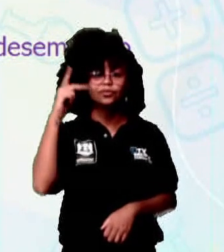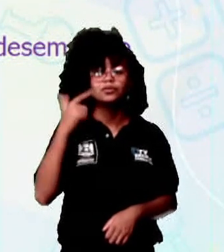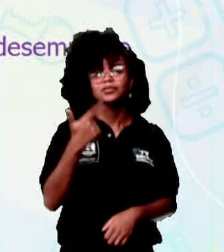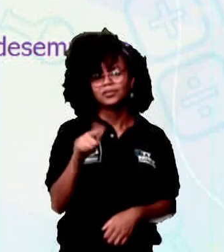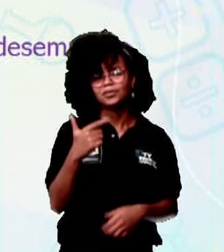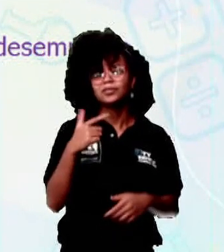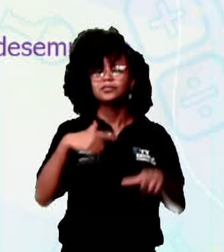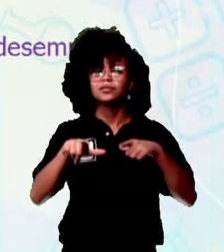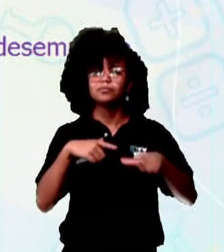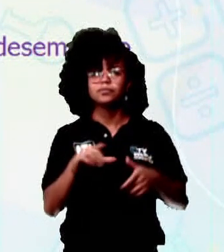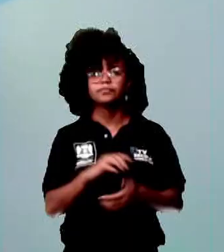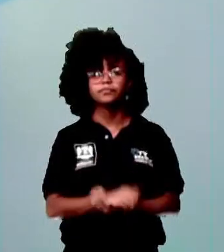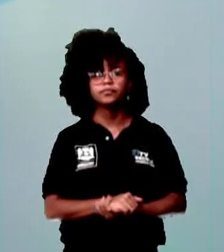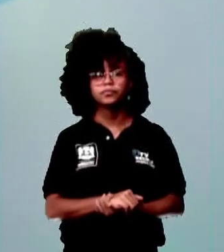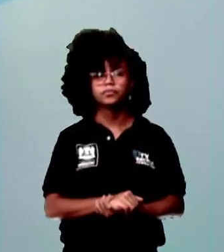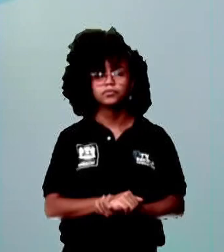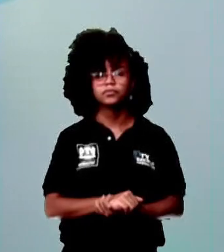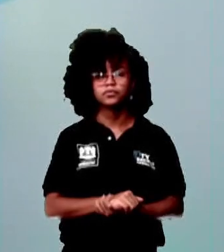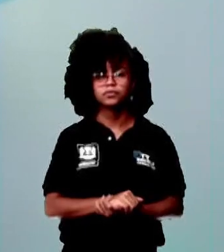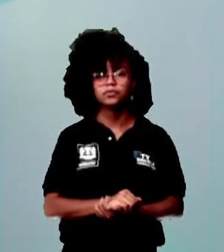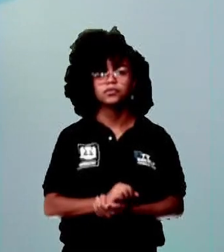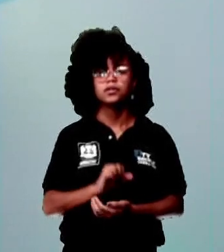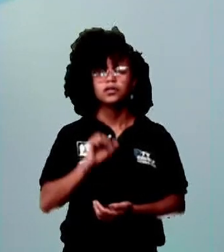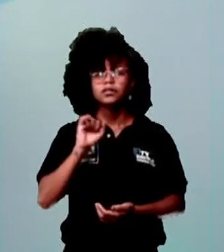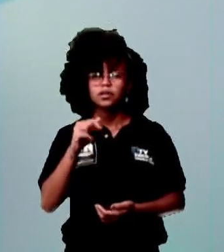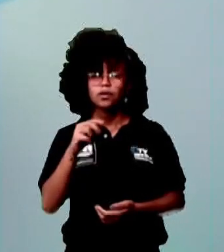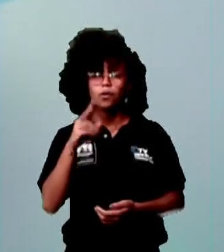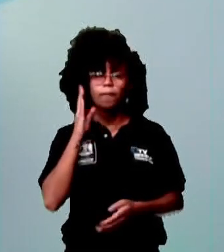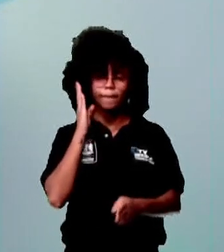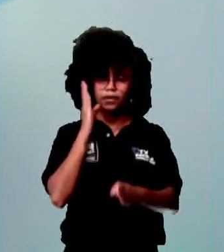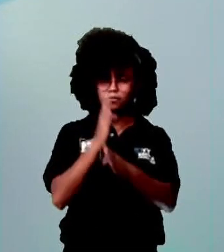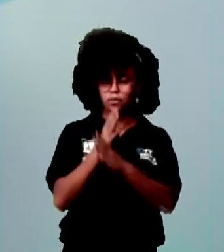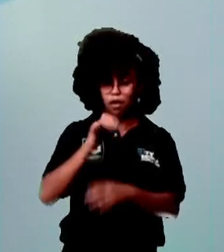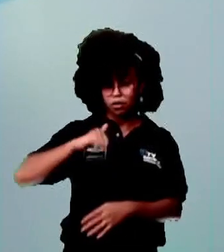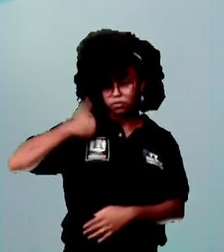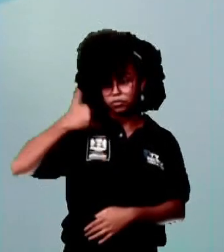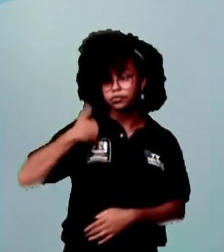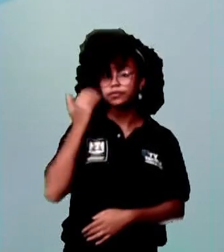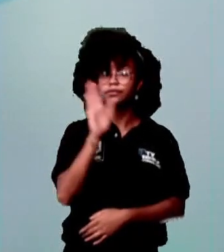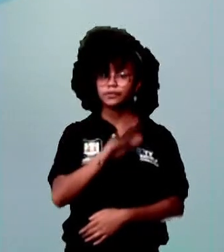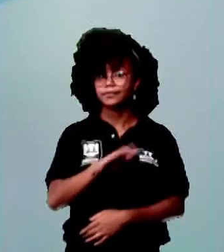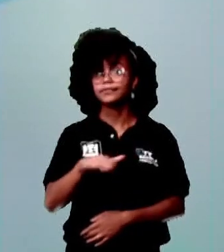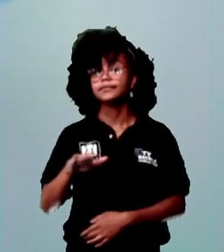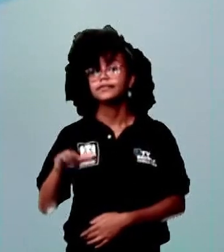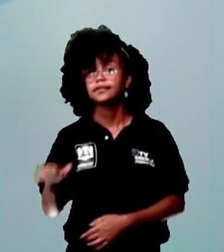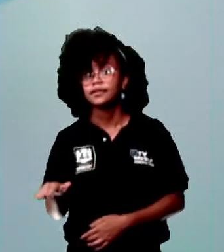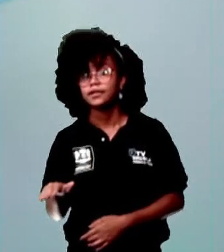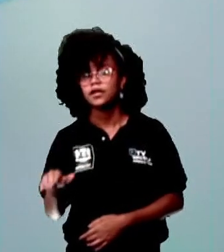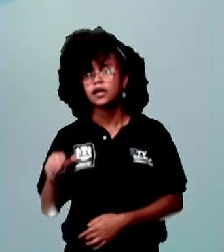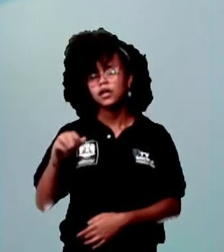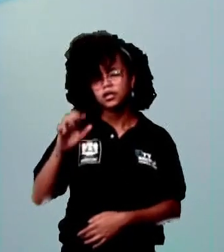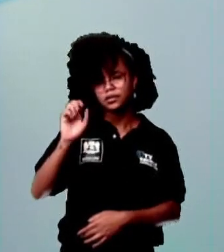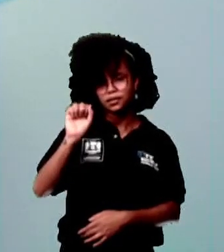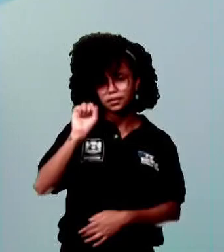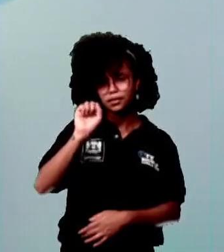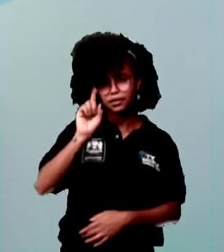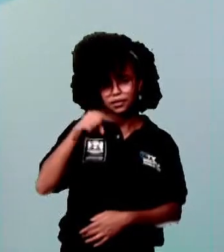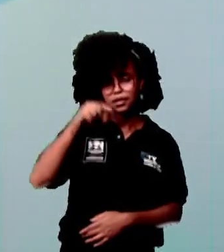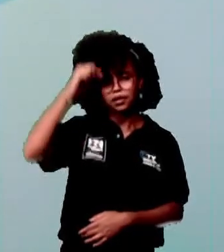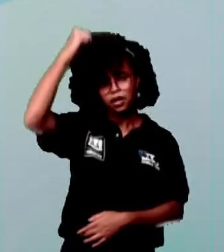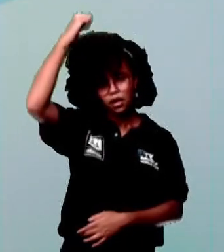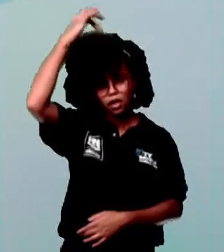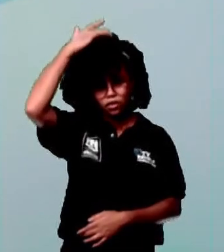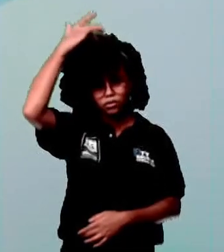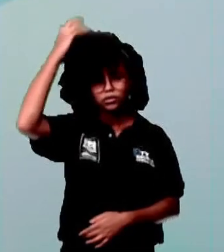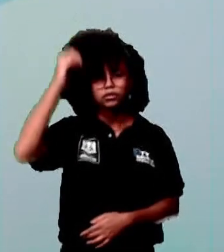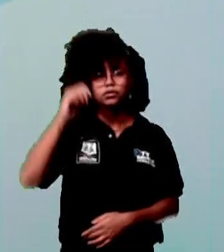nós não levarmos em consideração a idade do Armandinho e o fato dele ser inocente, nós poderíamos dizer que ele